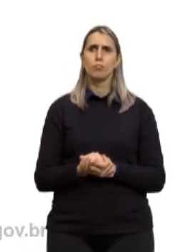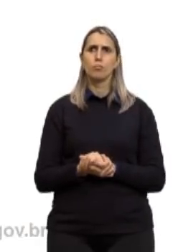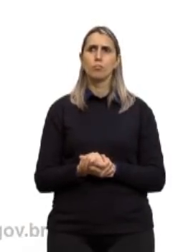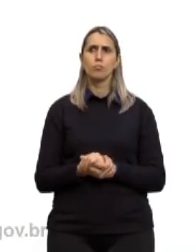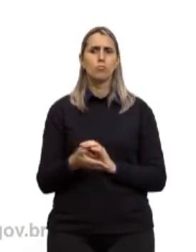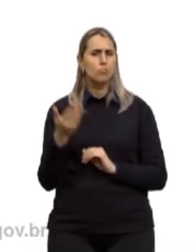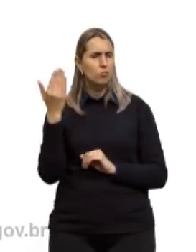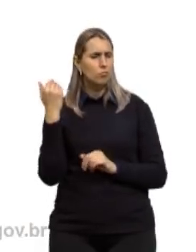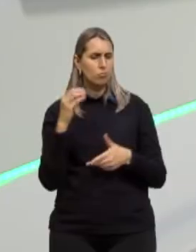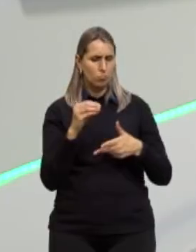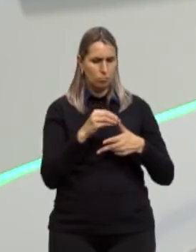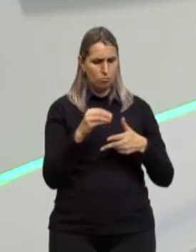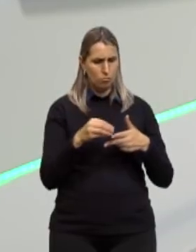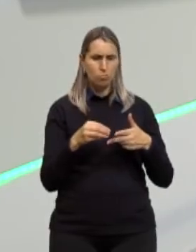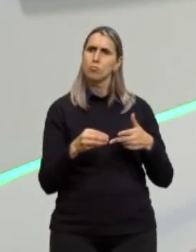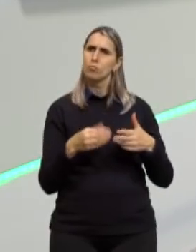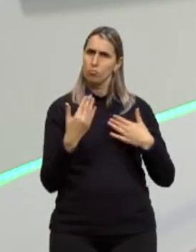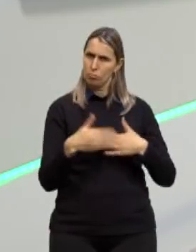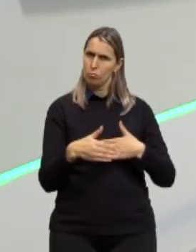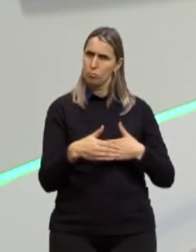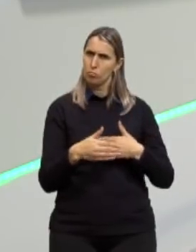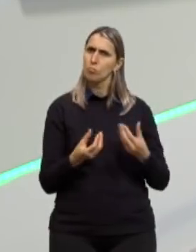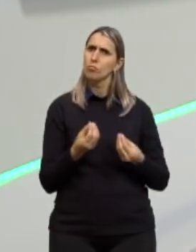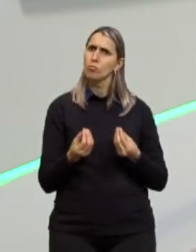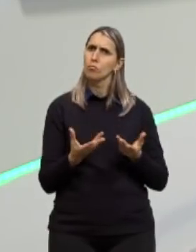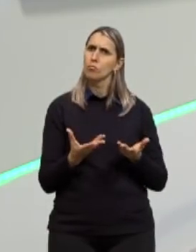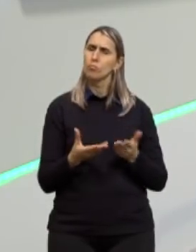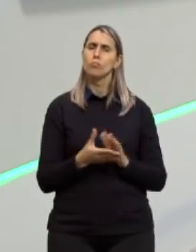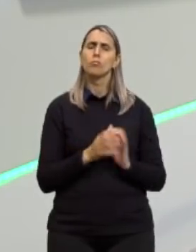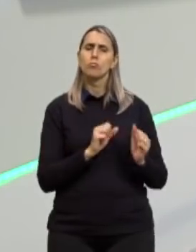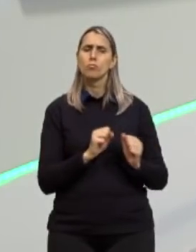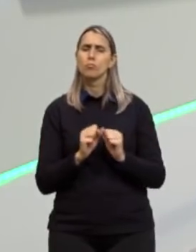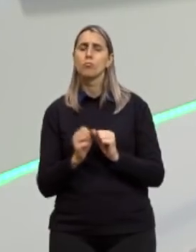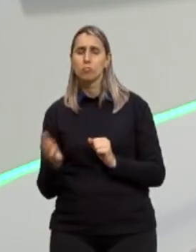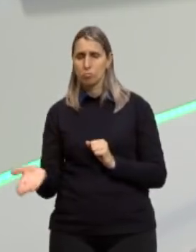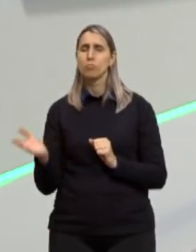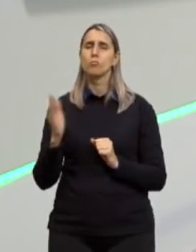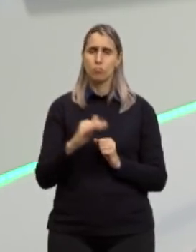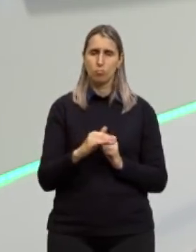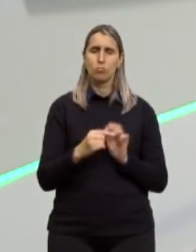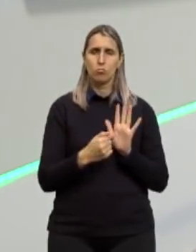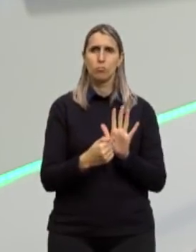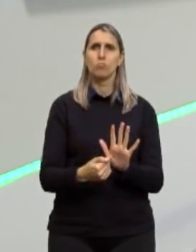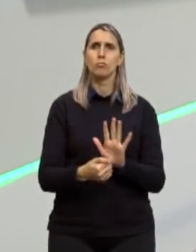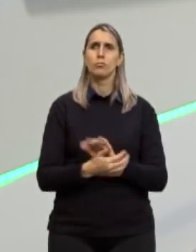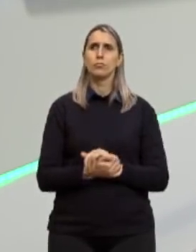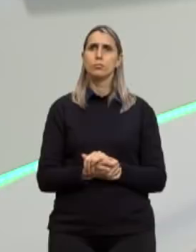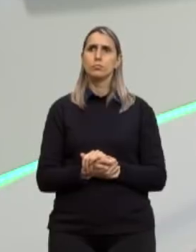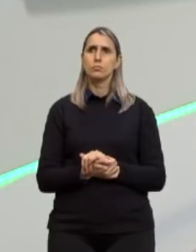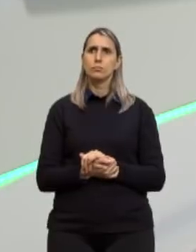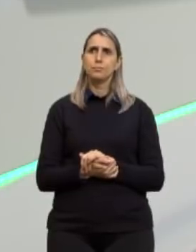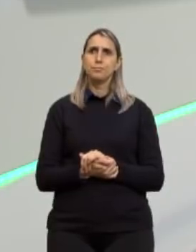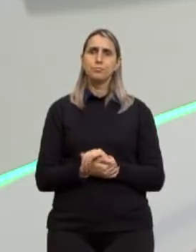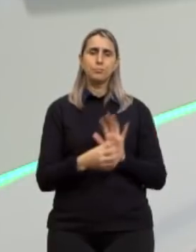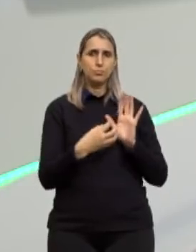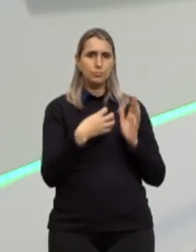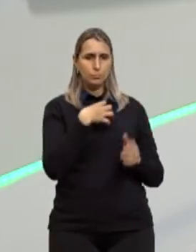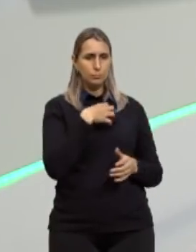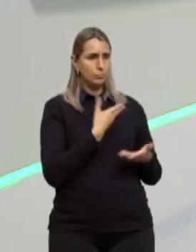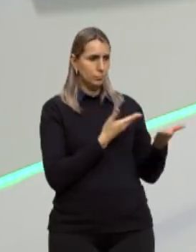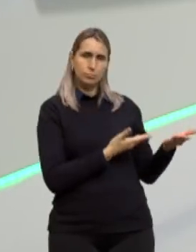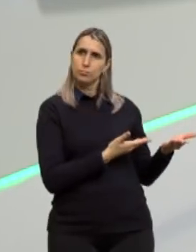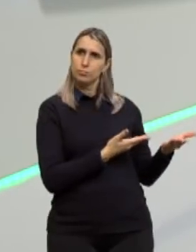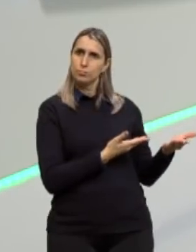lá na prova do enem para nós poderá ver né poderá ver dessa